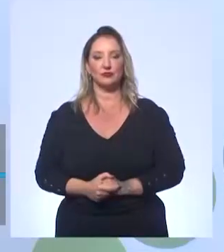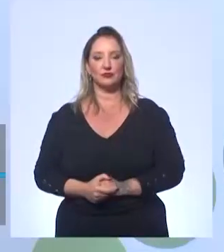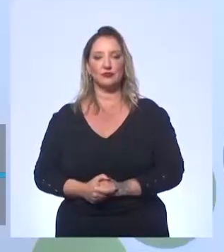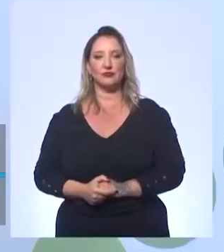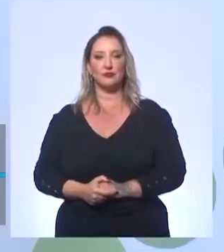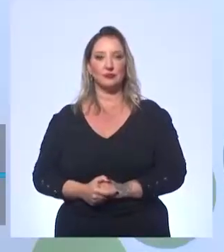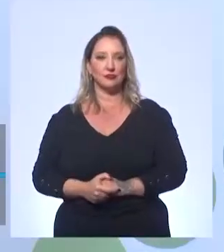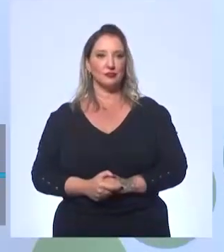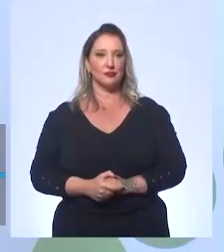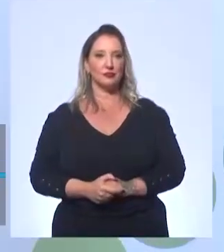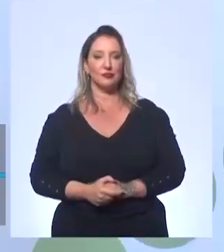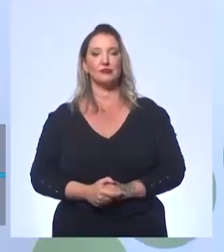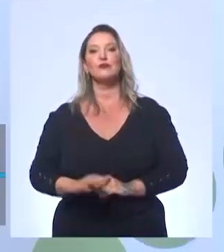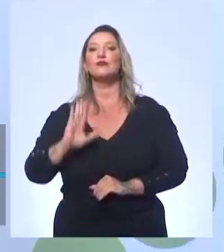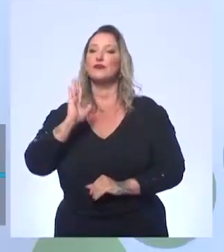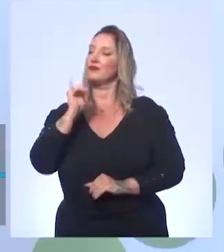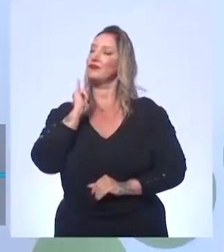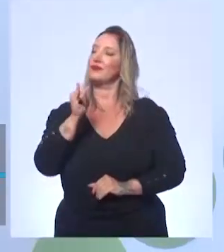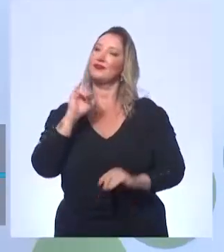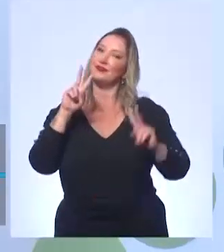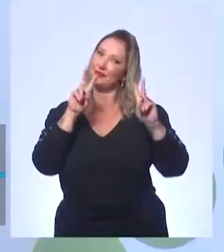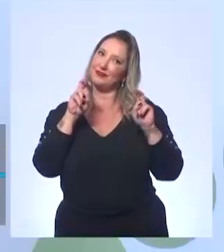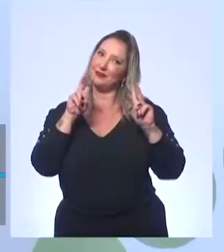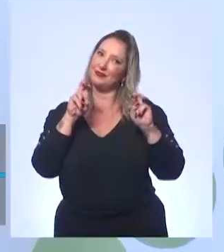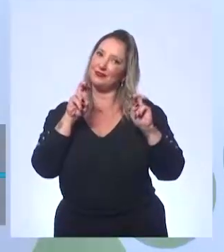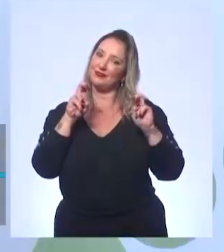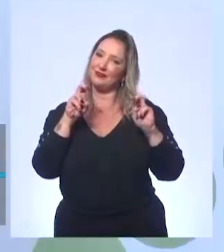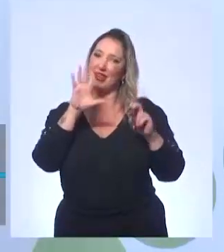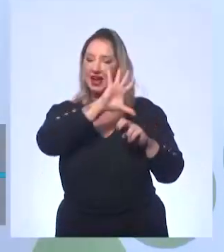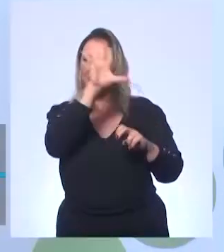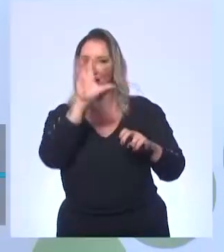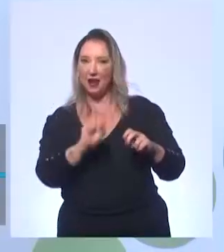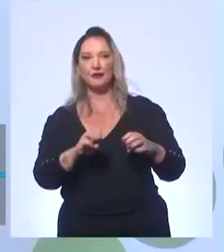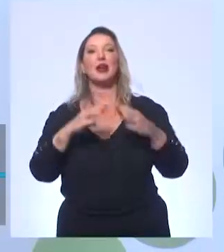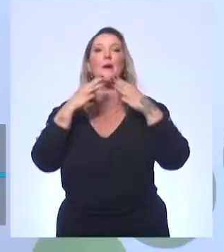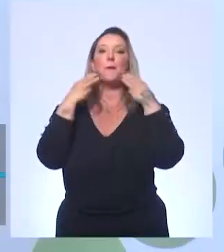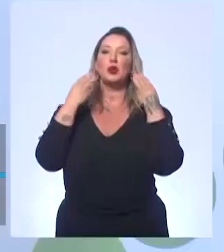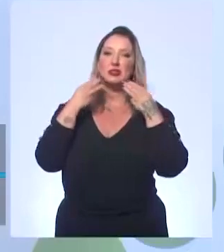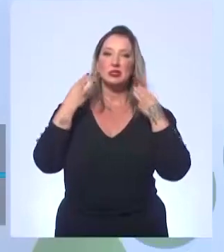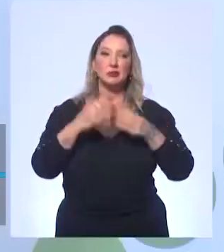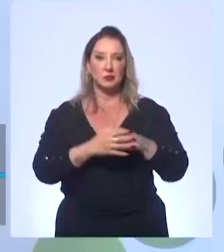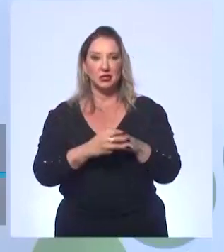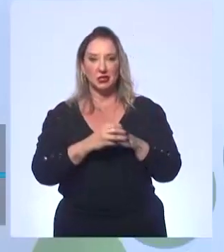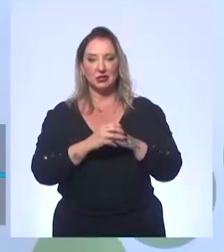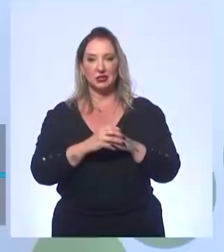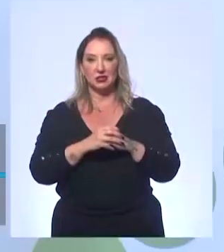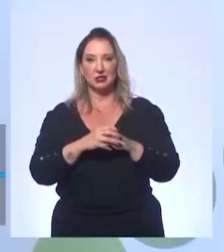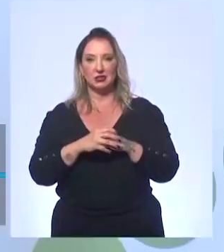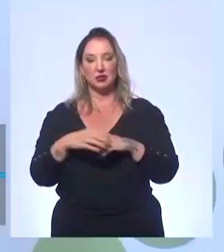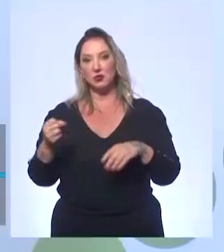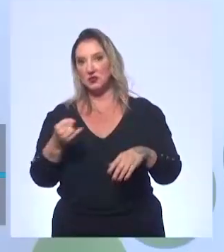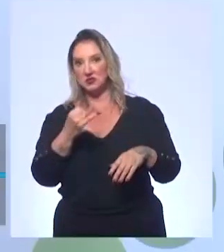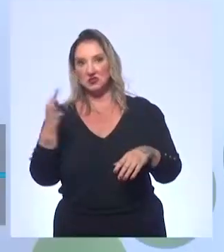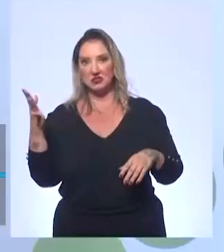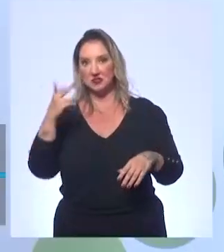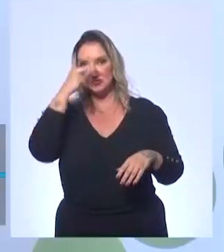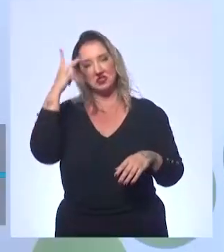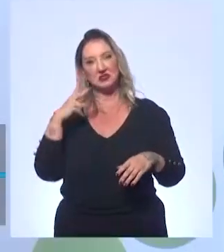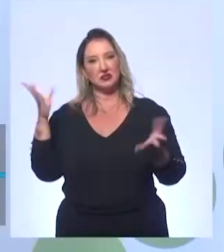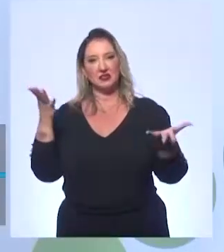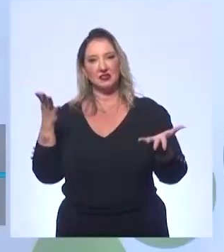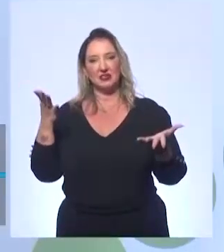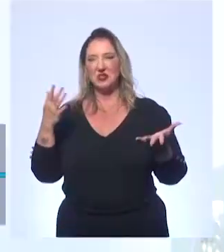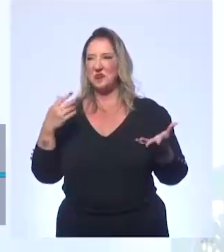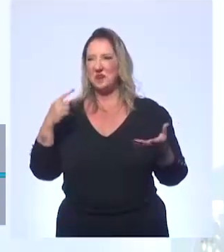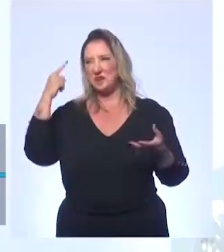já que a gente comentou aí sobre a questão da África e de Moçambique, uma questão aqui, porque muitas vezes as pessoas têm uma visão